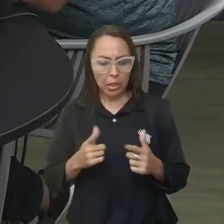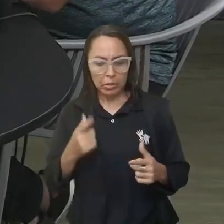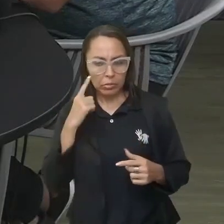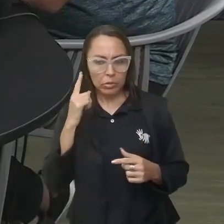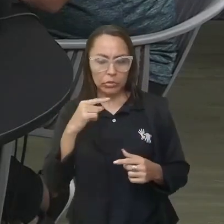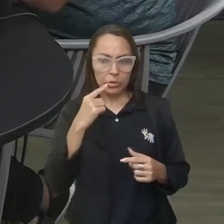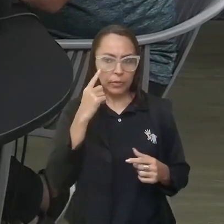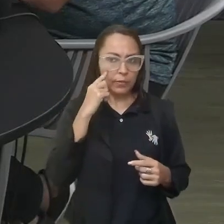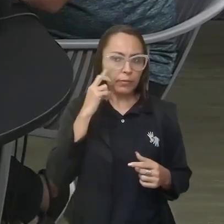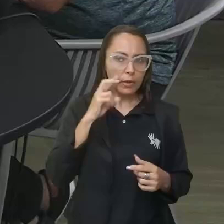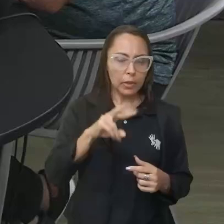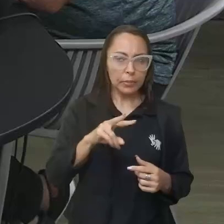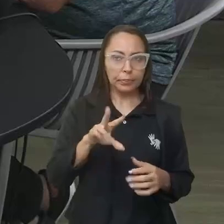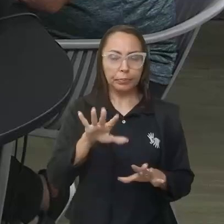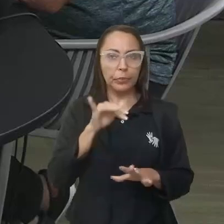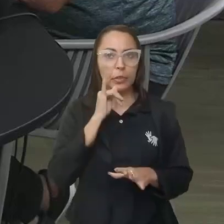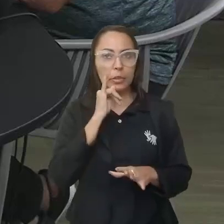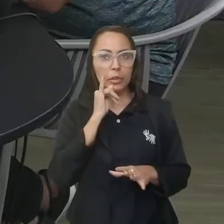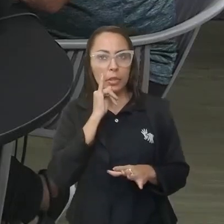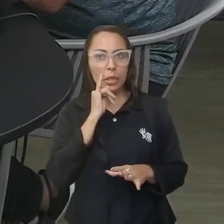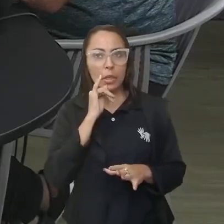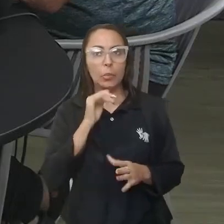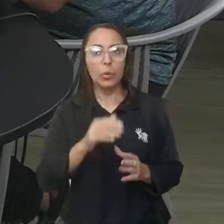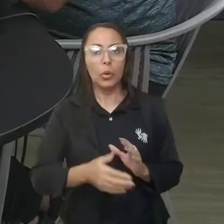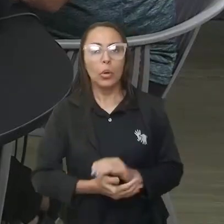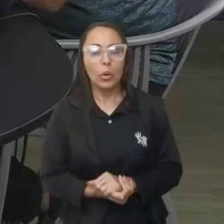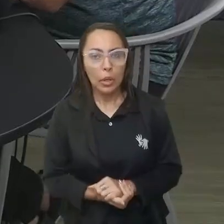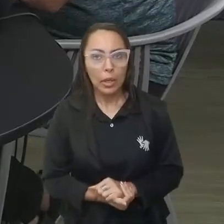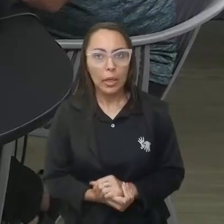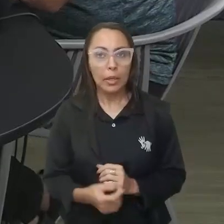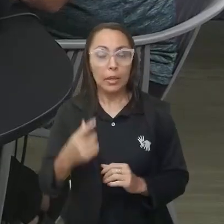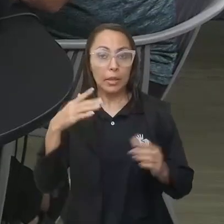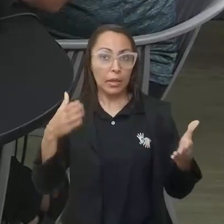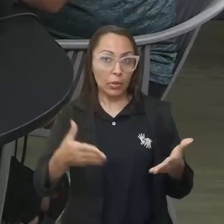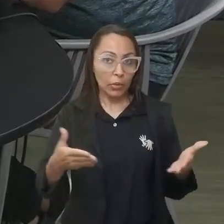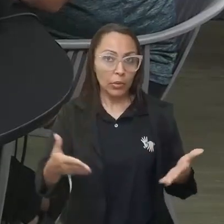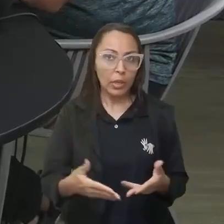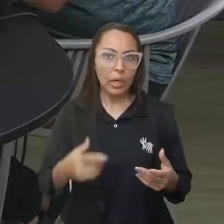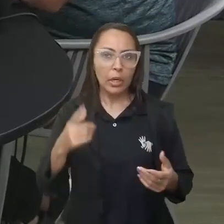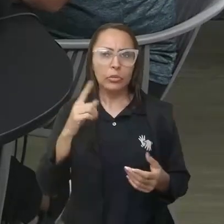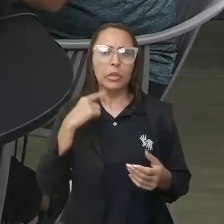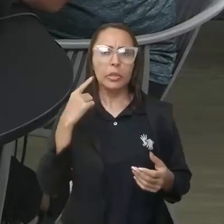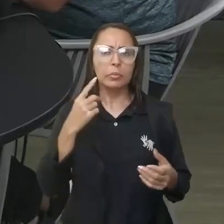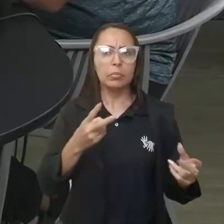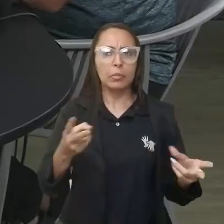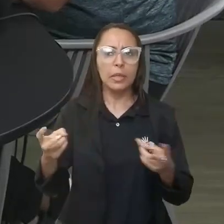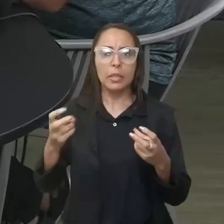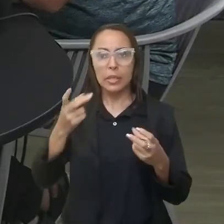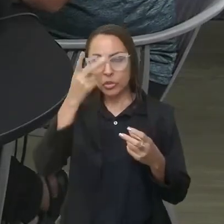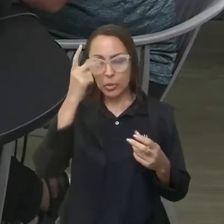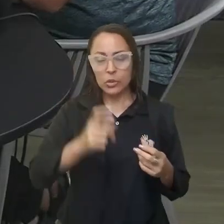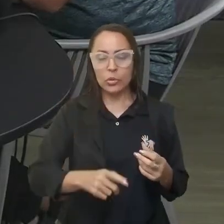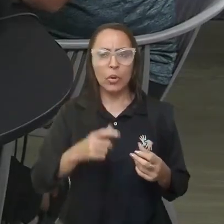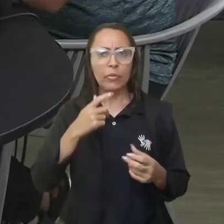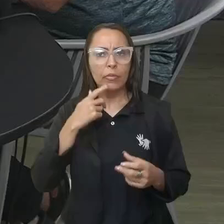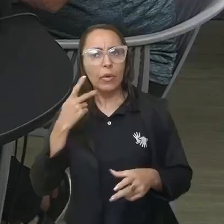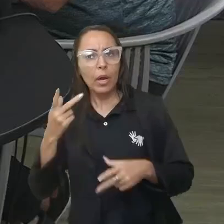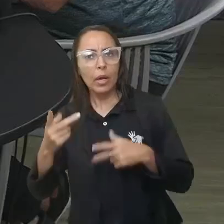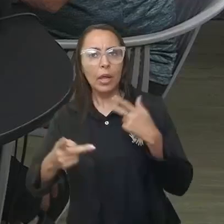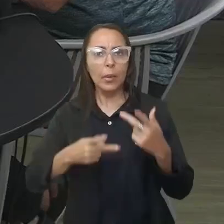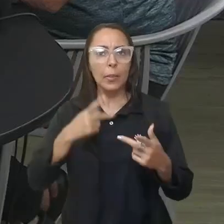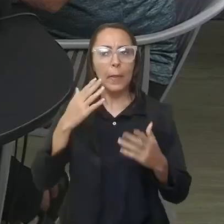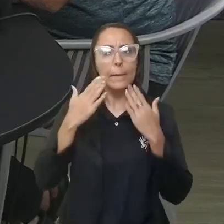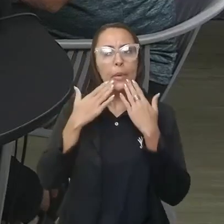gente vê, por exemplo, quando a UNERJ surgiu em 2020 e agora, a gente vê que as pessoas estão falando mais sobre isso,